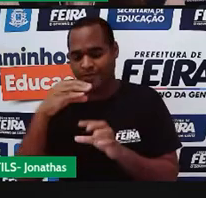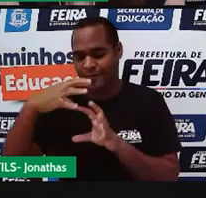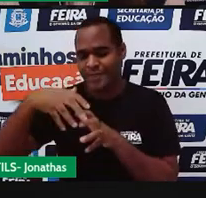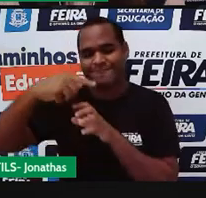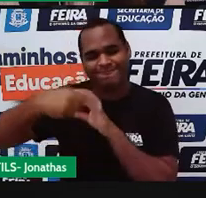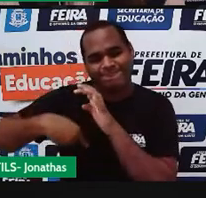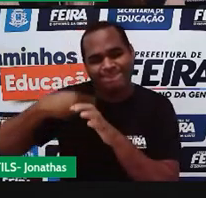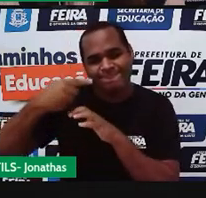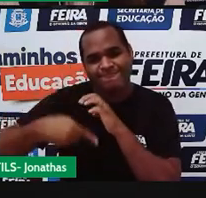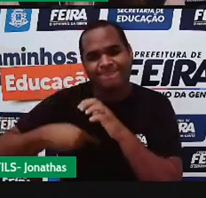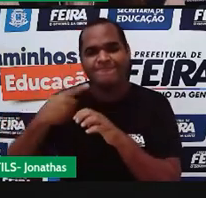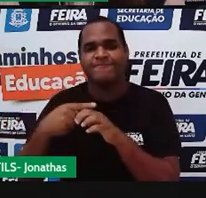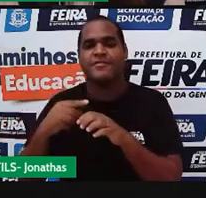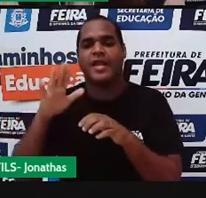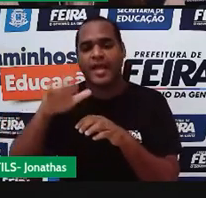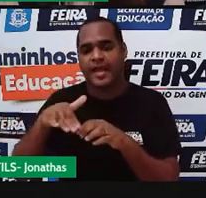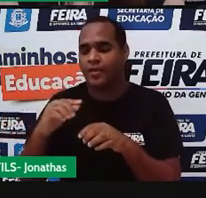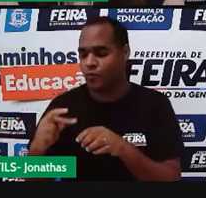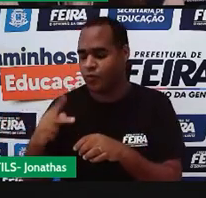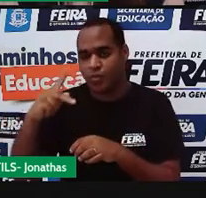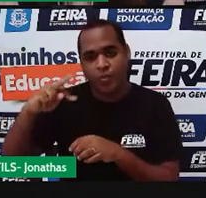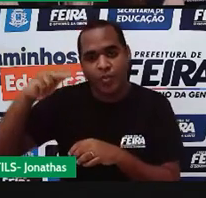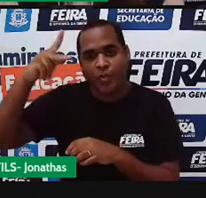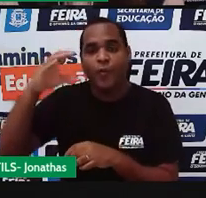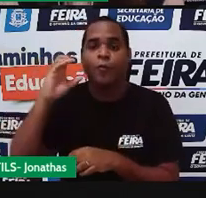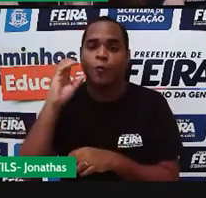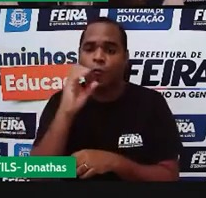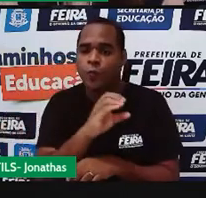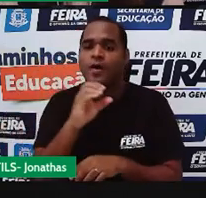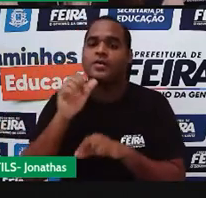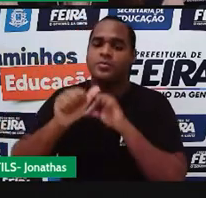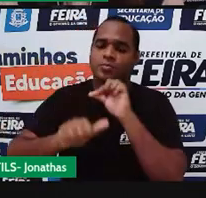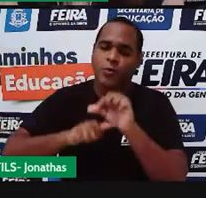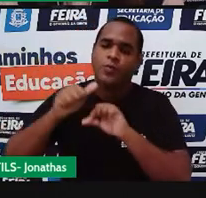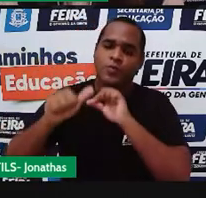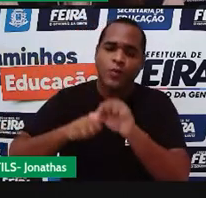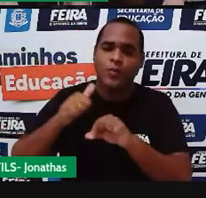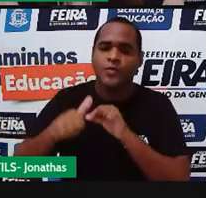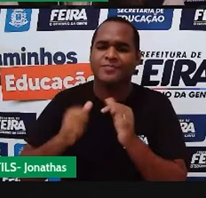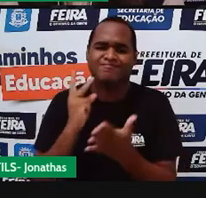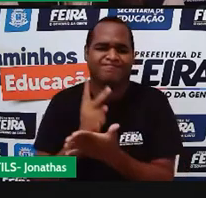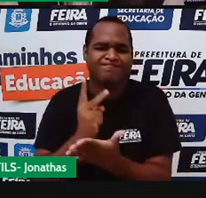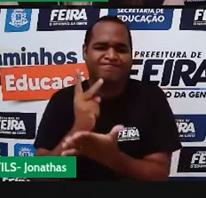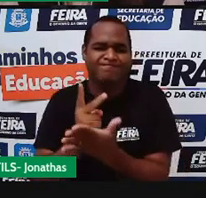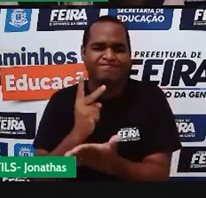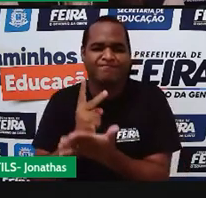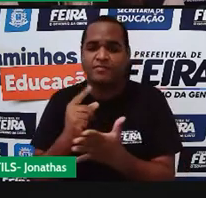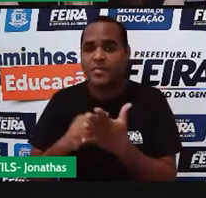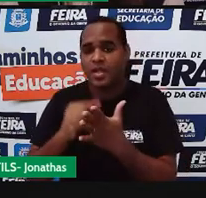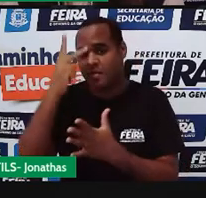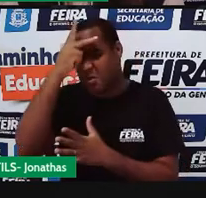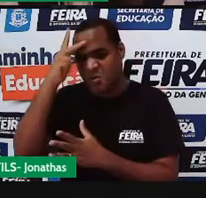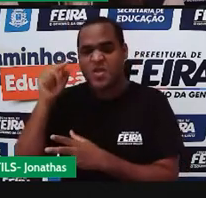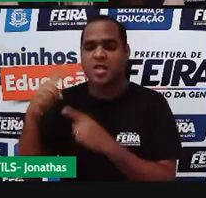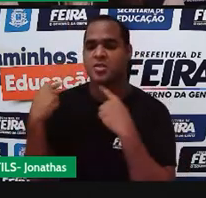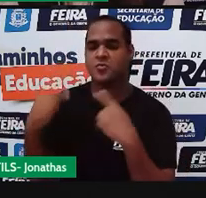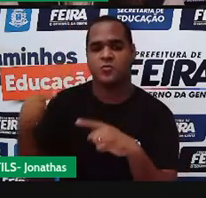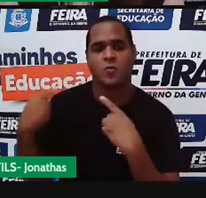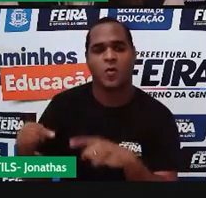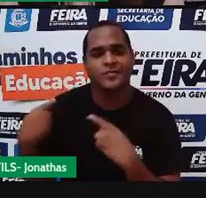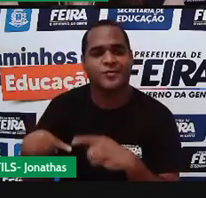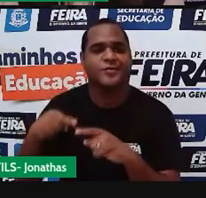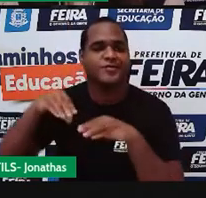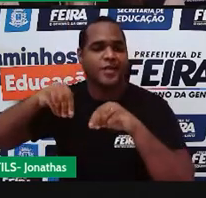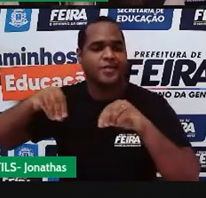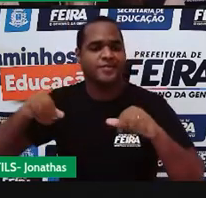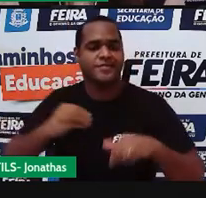Isto é o aumento da temperatura que o planeta Experimenta devido em grande parte a ação dos seres humanos